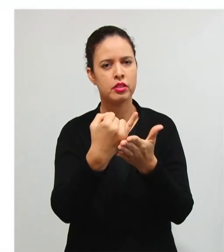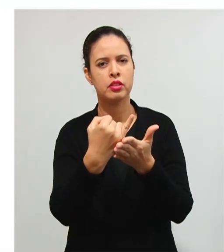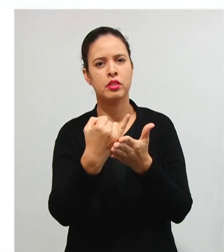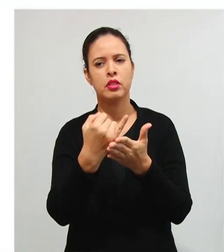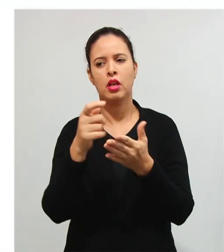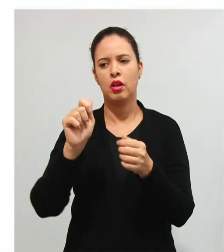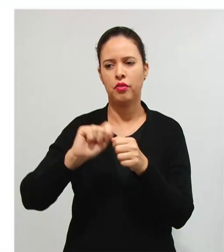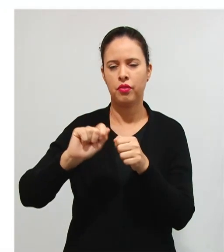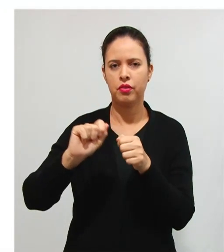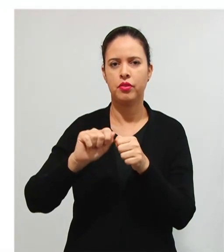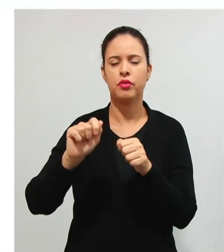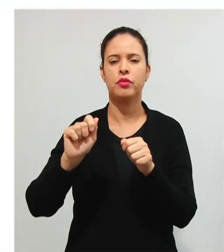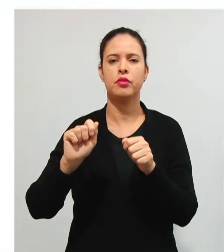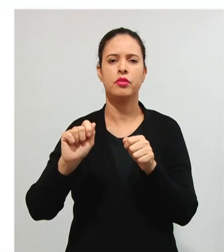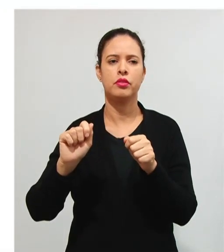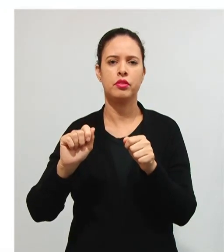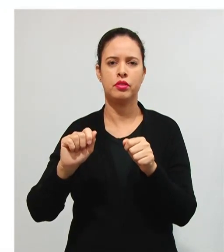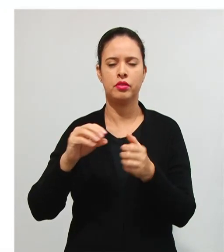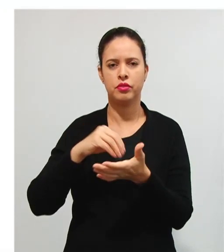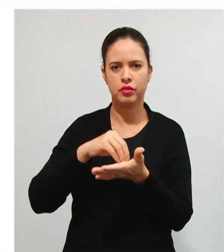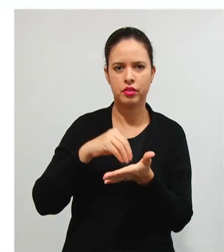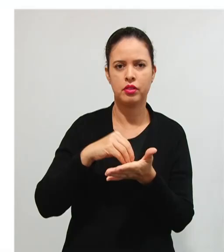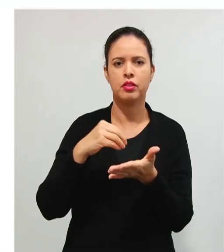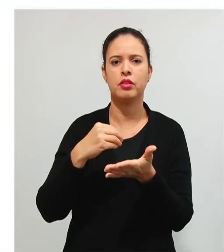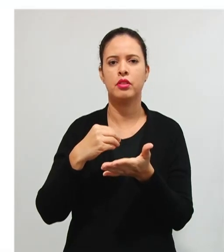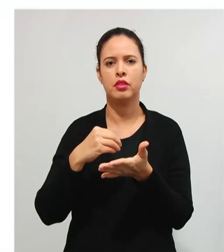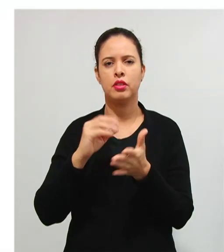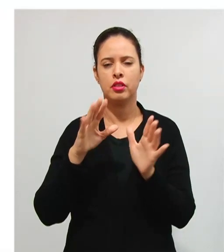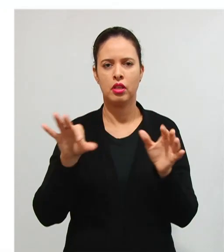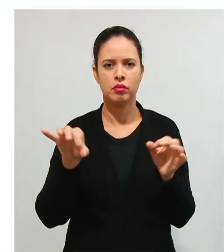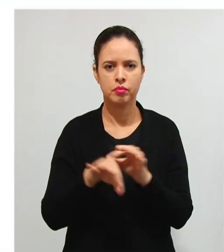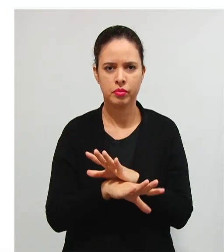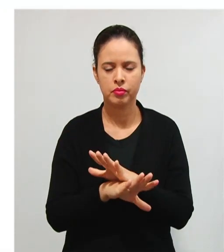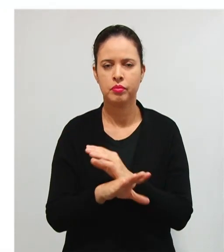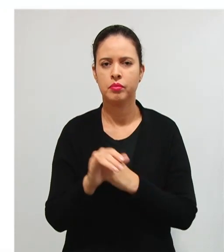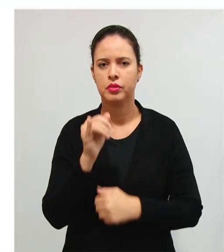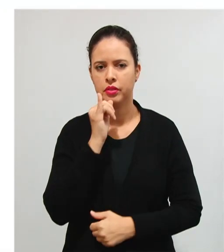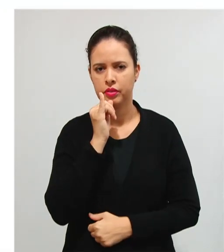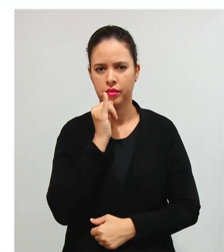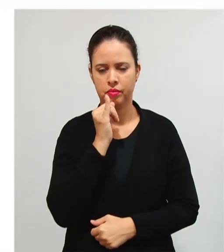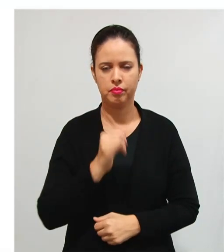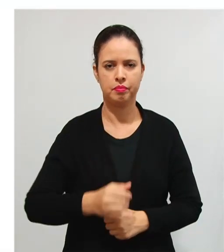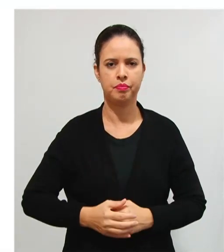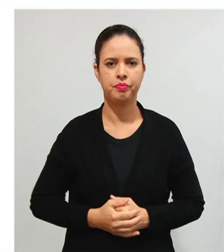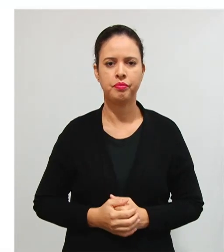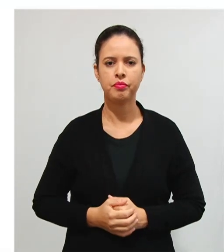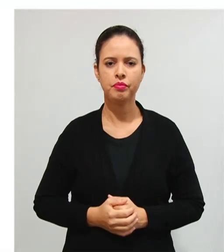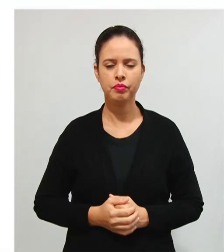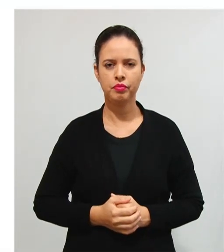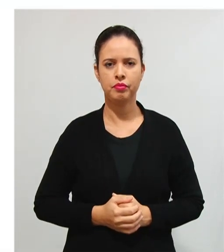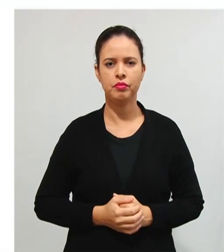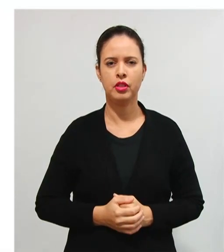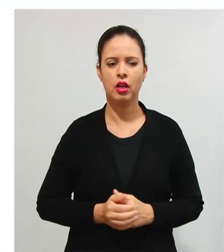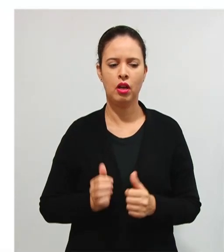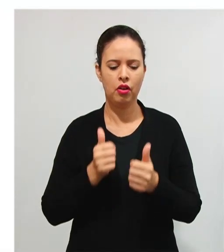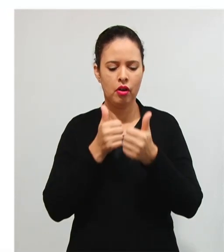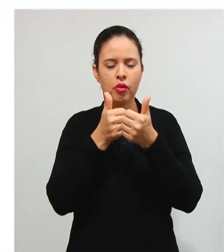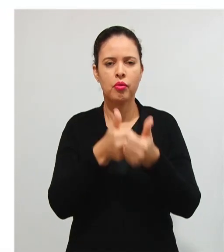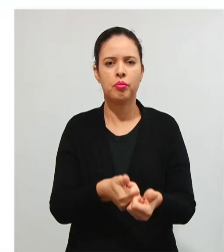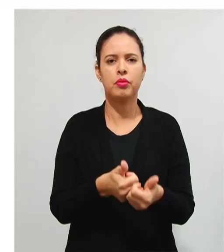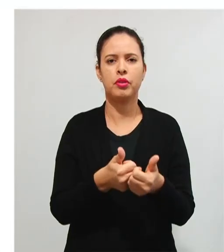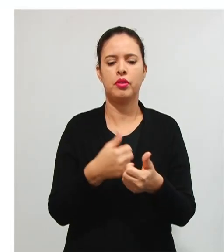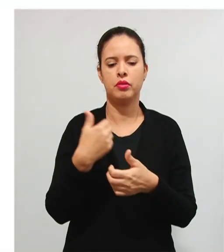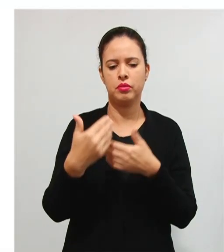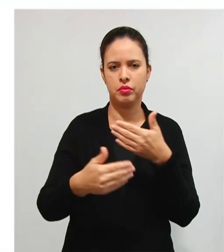ser feito, isso está fazendo, isso já está concluído, por exemplo. Eu vou acompanhar o processo